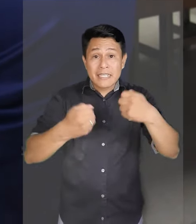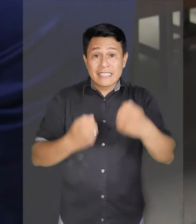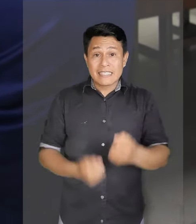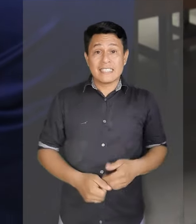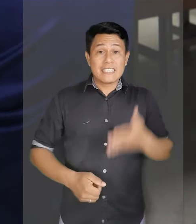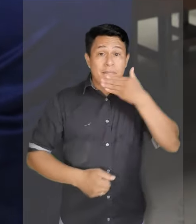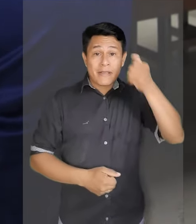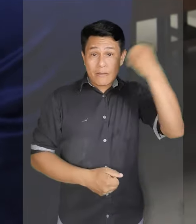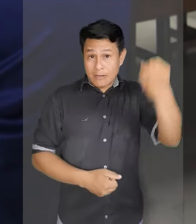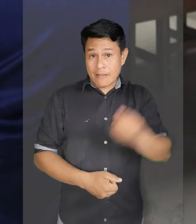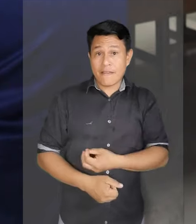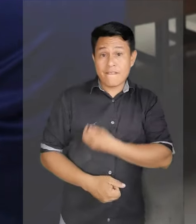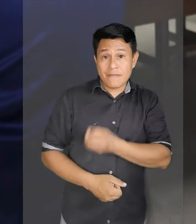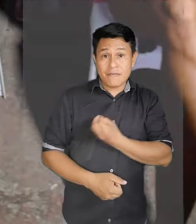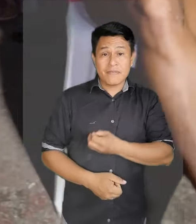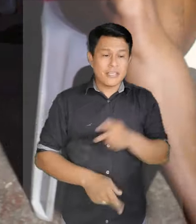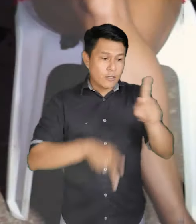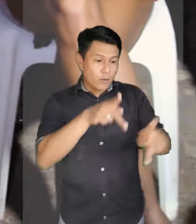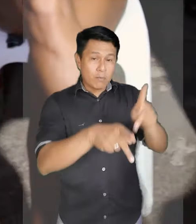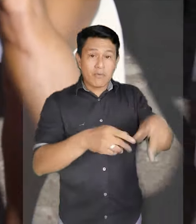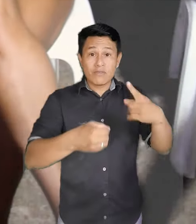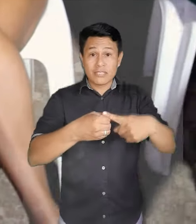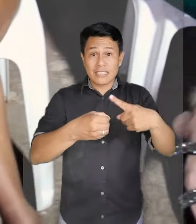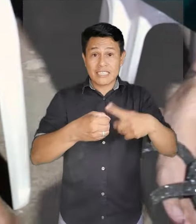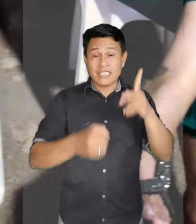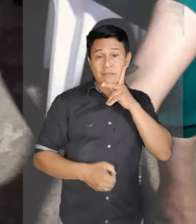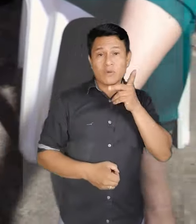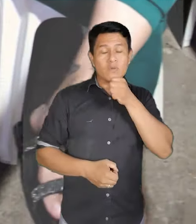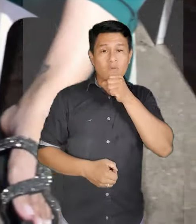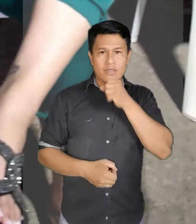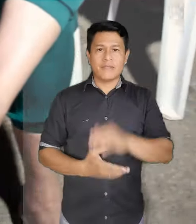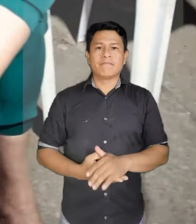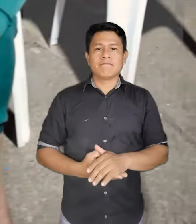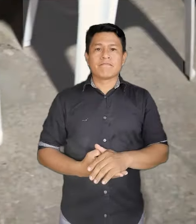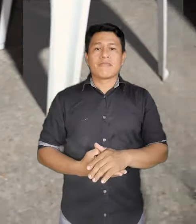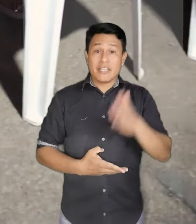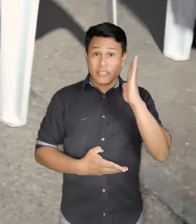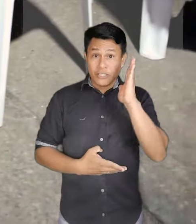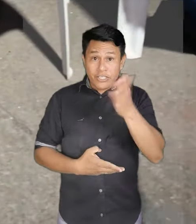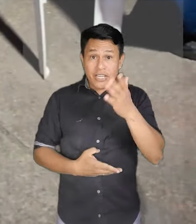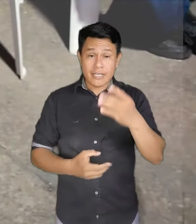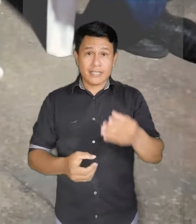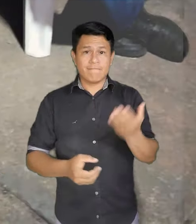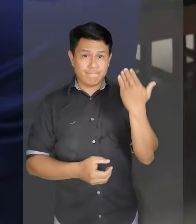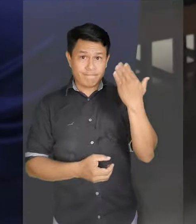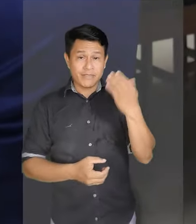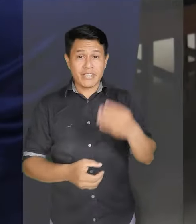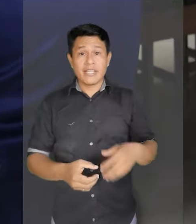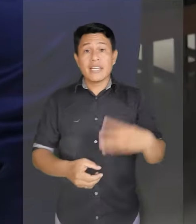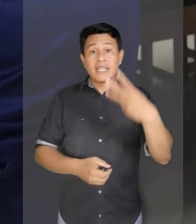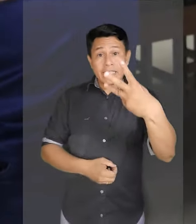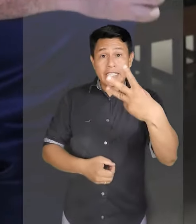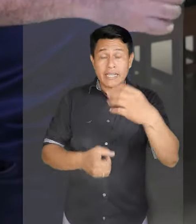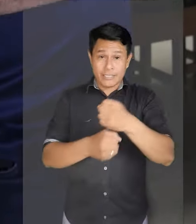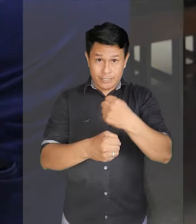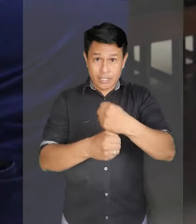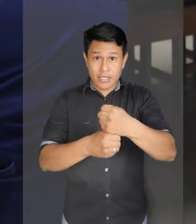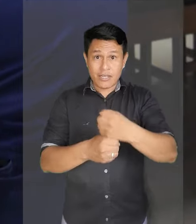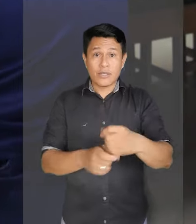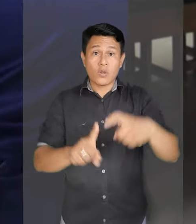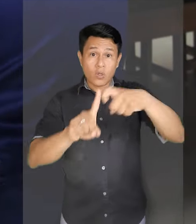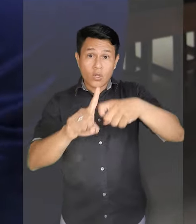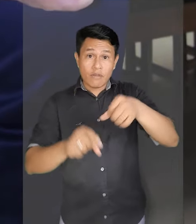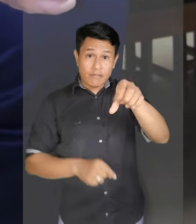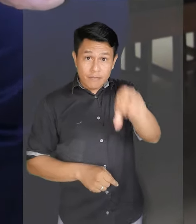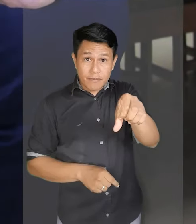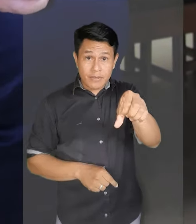qualidade de vida da nossa população. Nos últimos 3 anos e quase 9 meses de mandato, já relatamos os